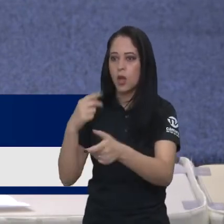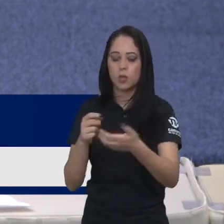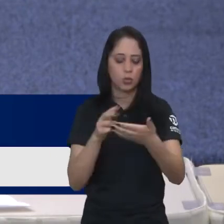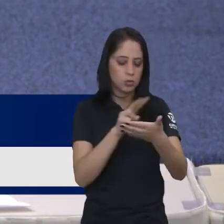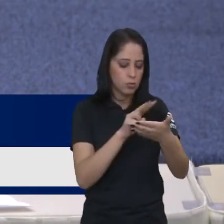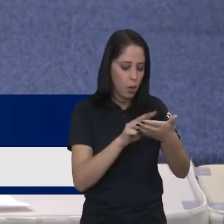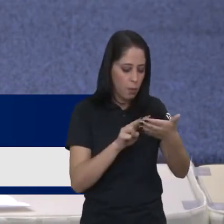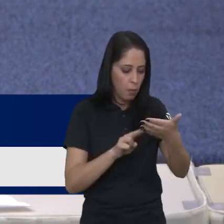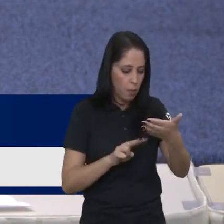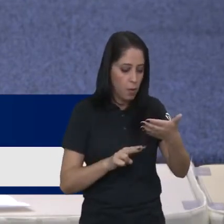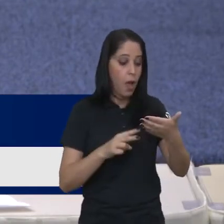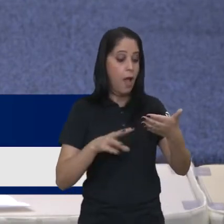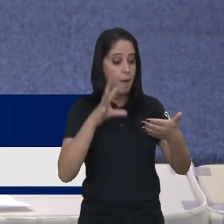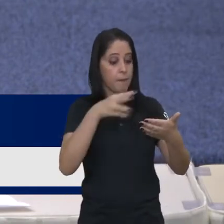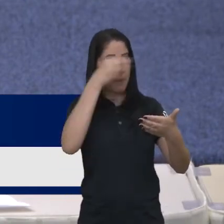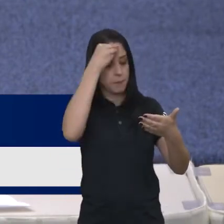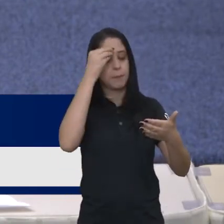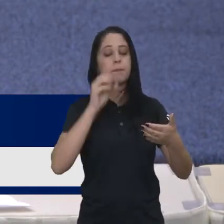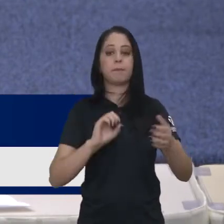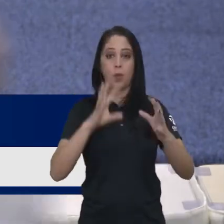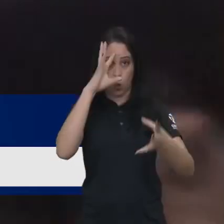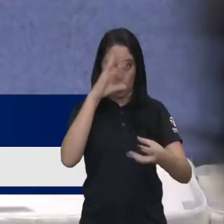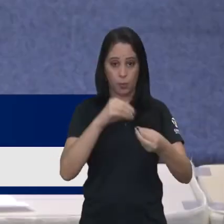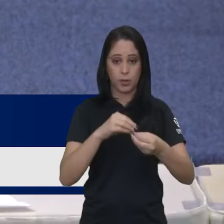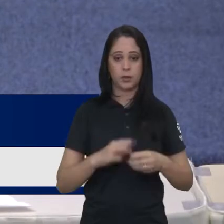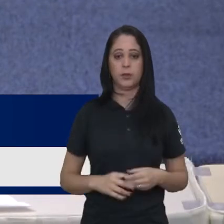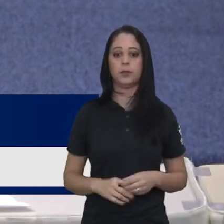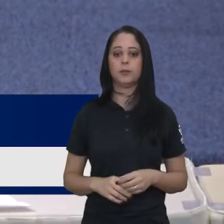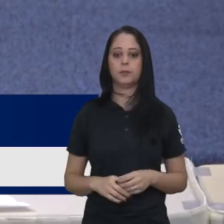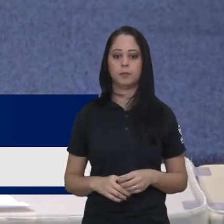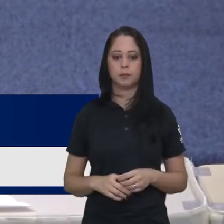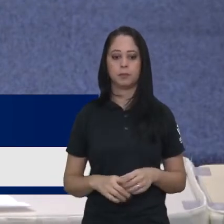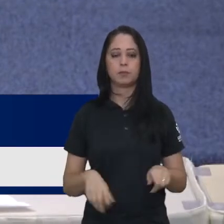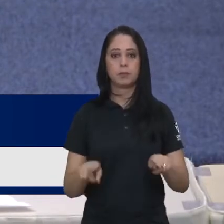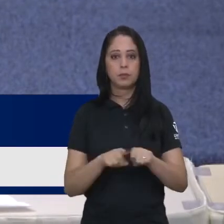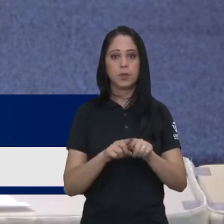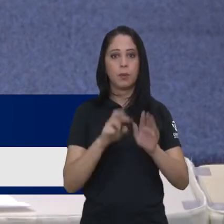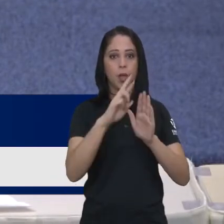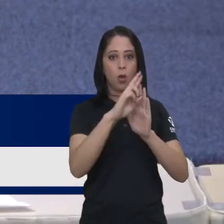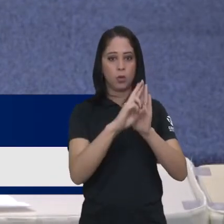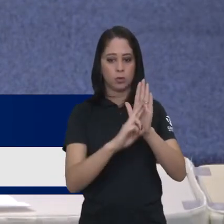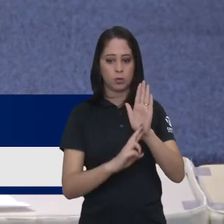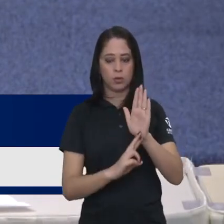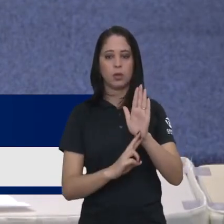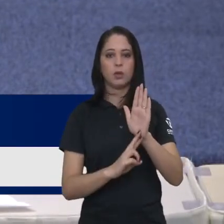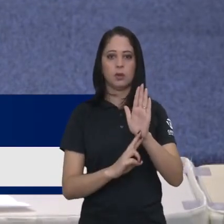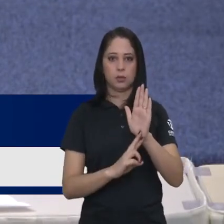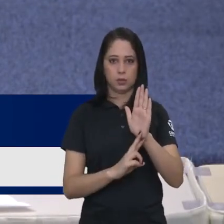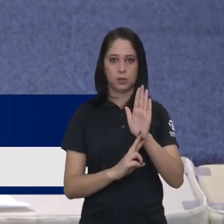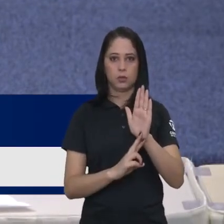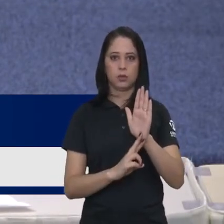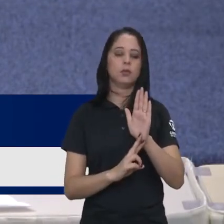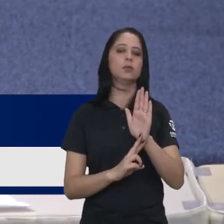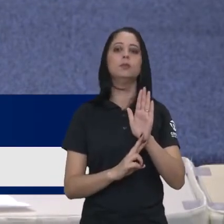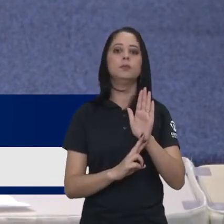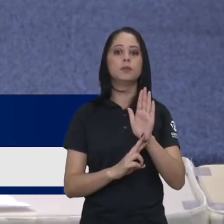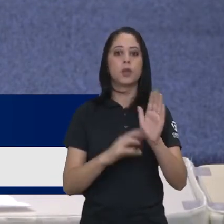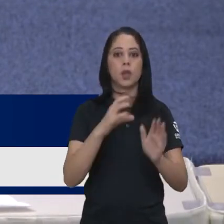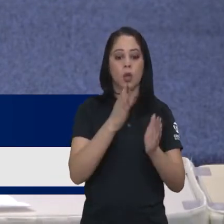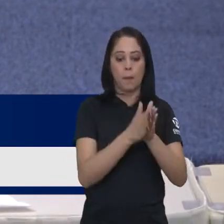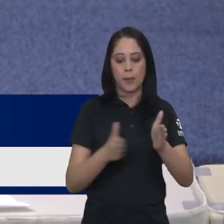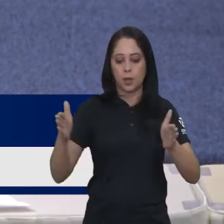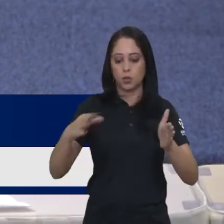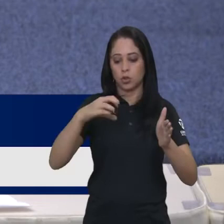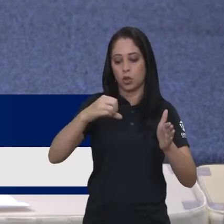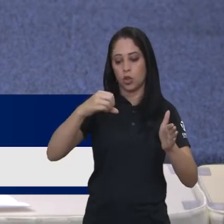tenham ciência do que foi discutido aqui. e a resolução do relatório da comissão que será feita de acordo com o regimento em